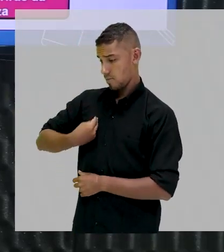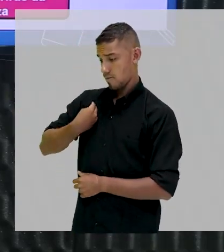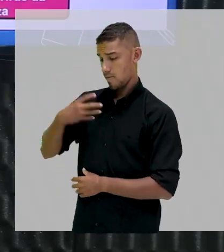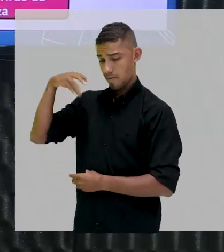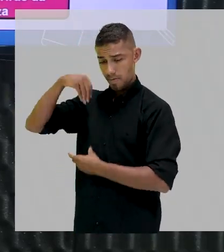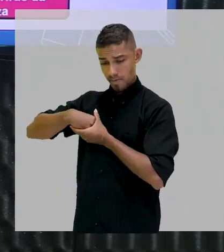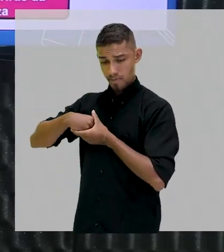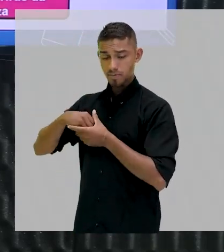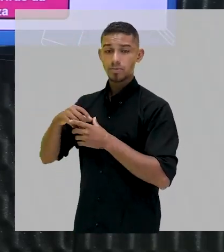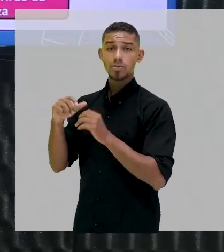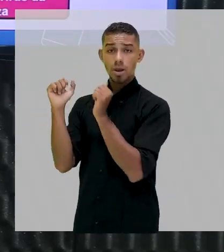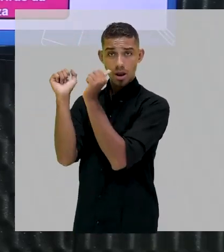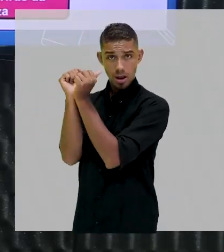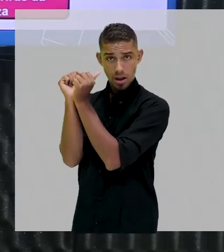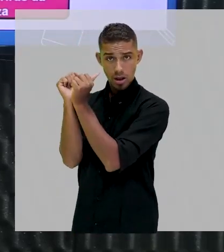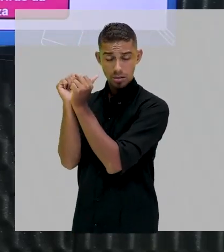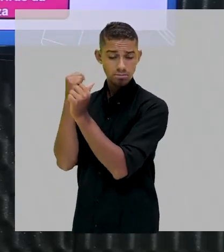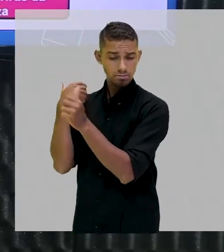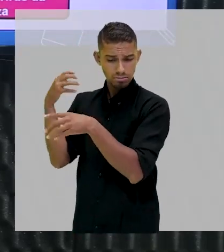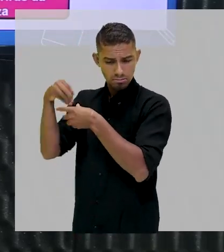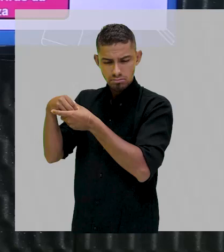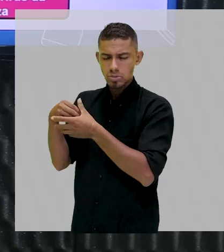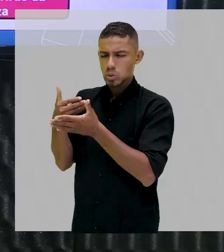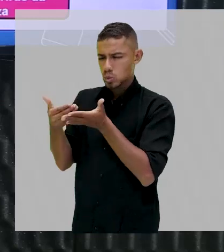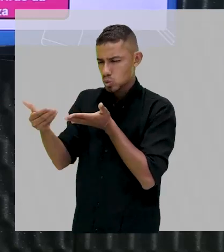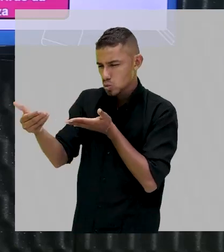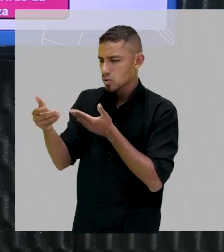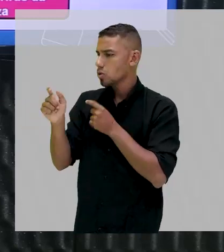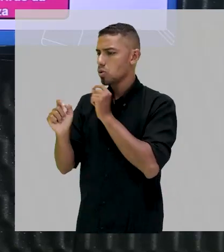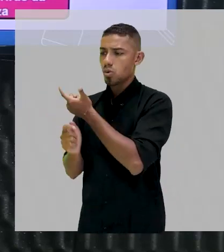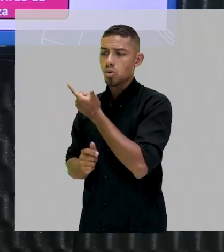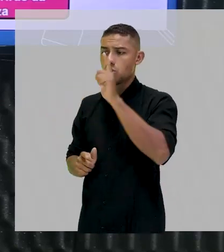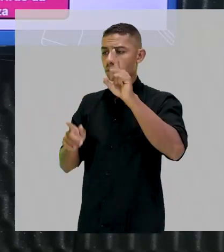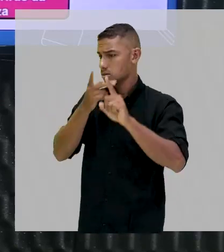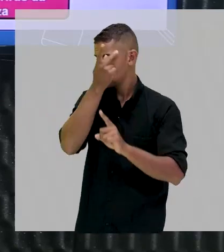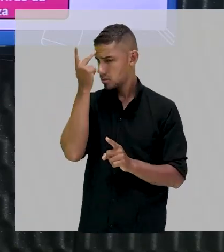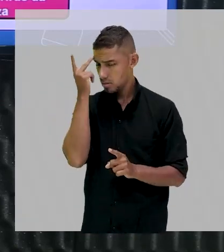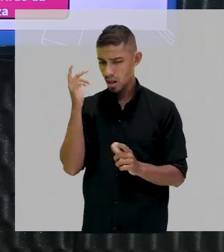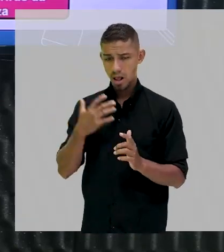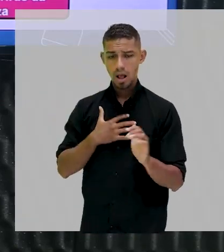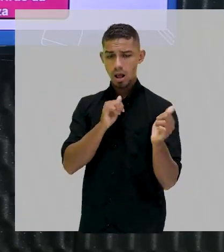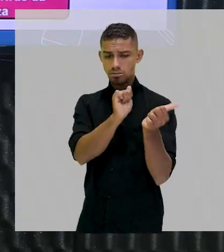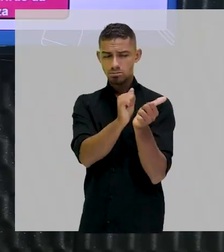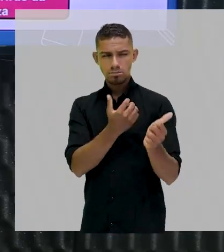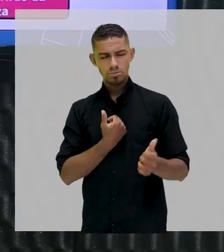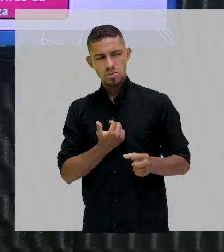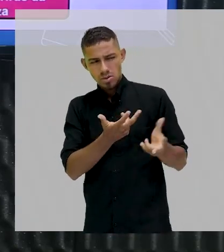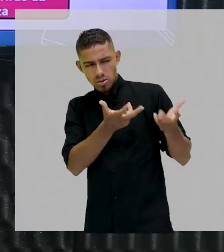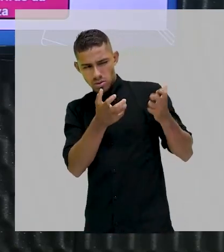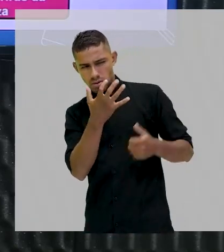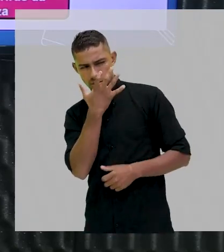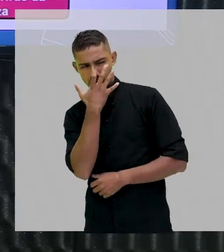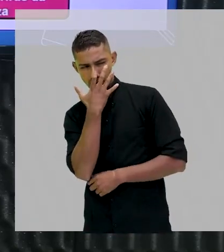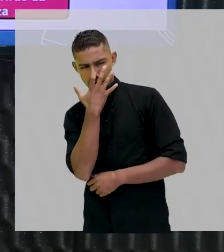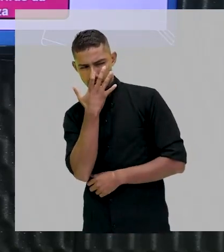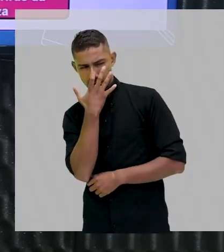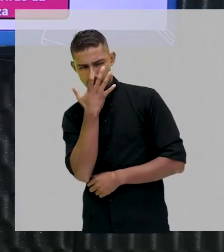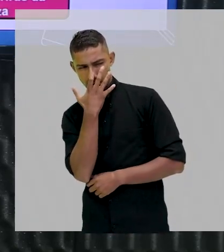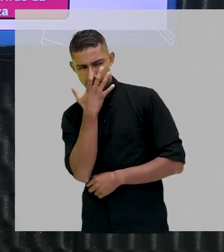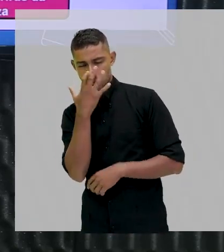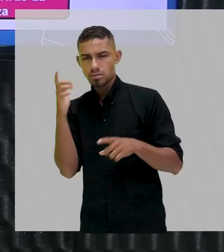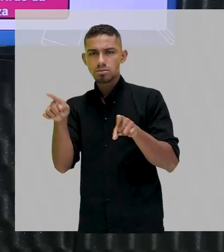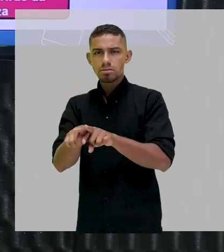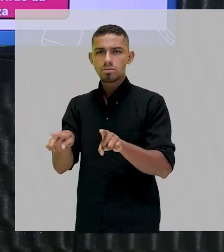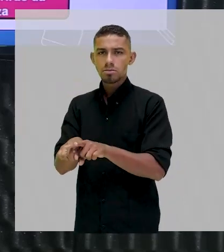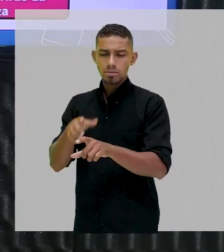dentro da sua cela começou a fazer com que os demais presos que estavam ali com ele também